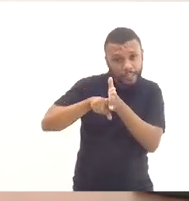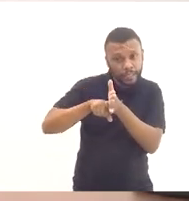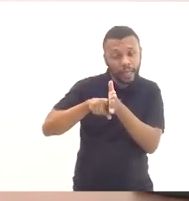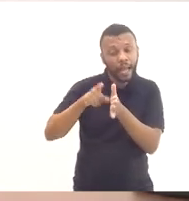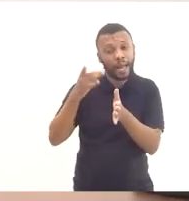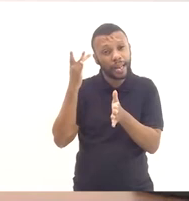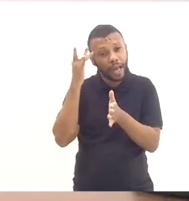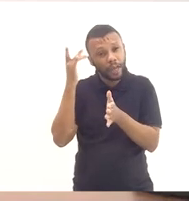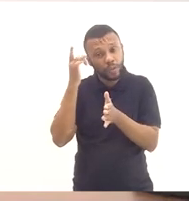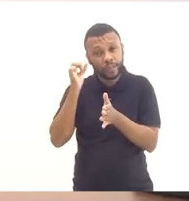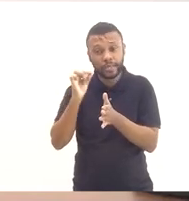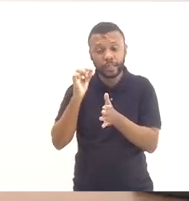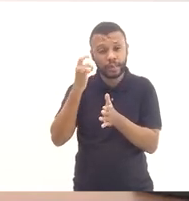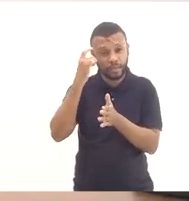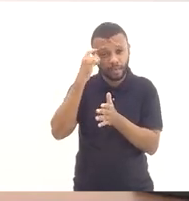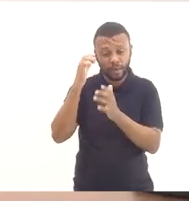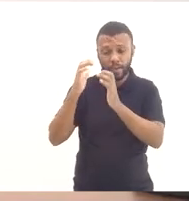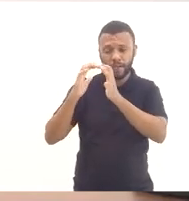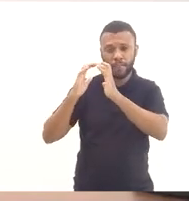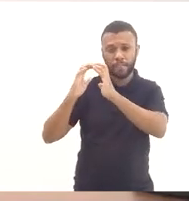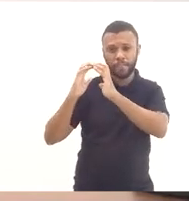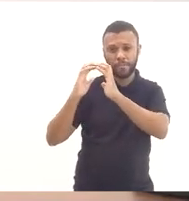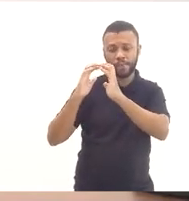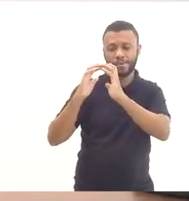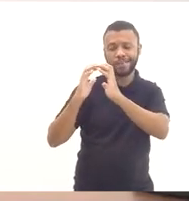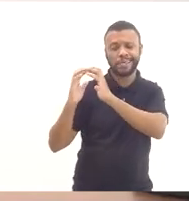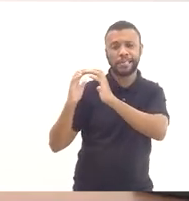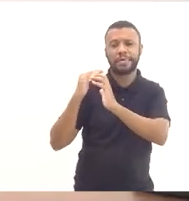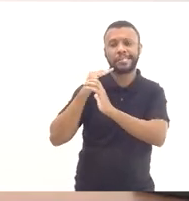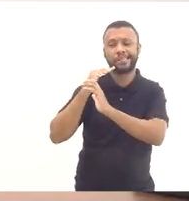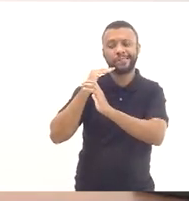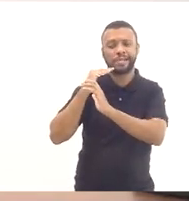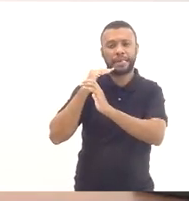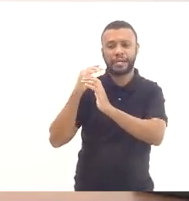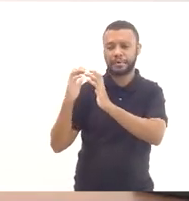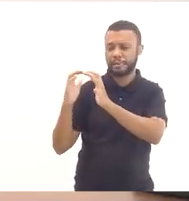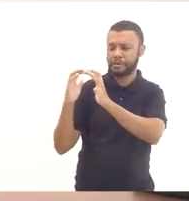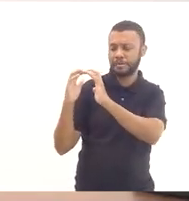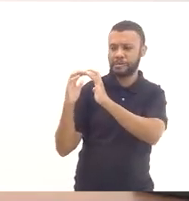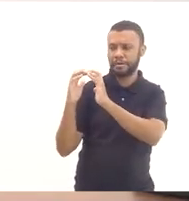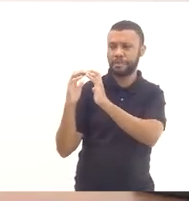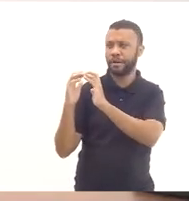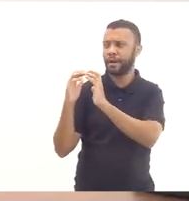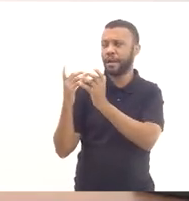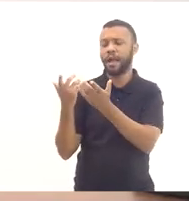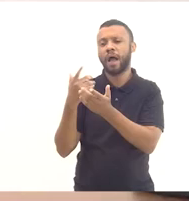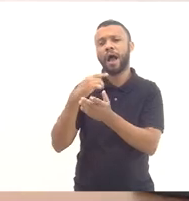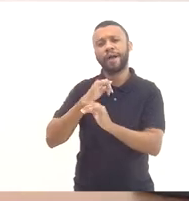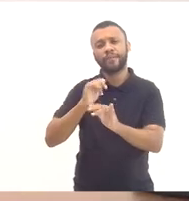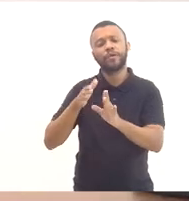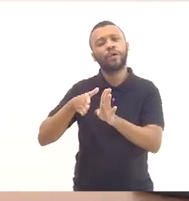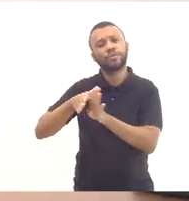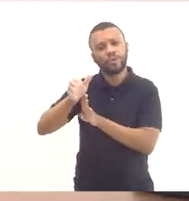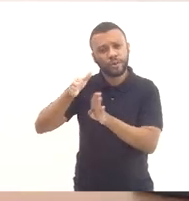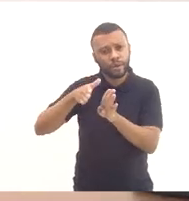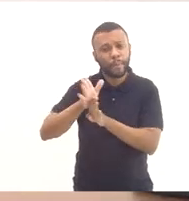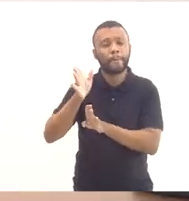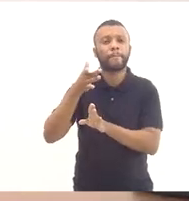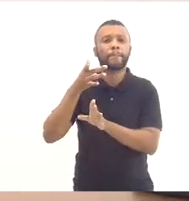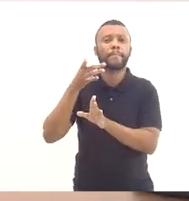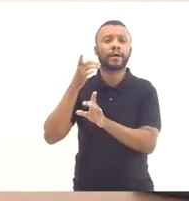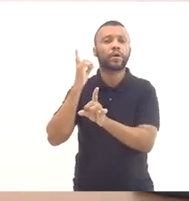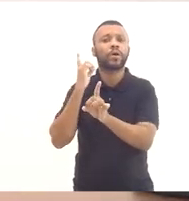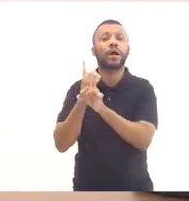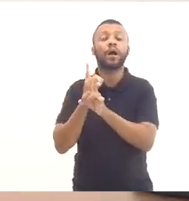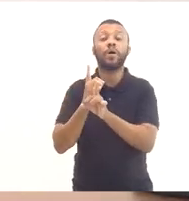achou que o perímetro cefálico no meu filho tava um pouquinho fora da curva E aí ele falou assim olha eu te recomendo agora procurar um neuro pediatra